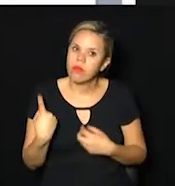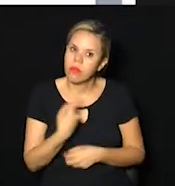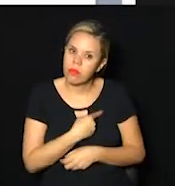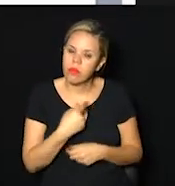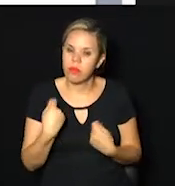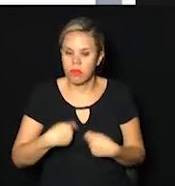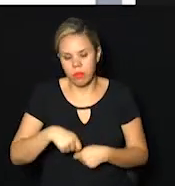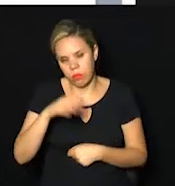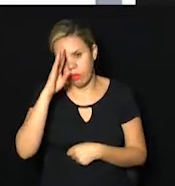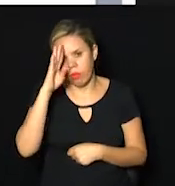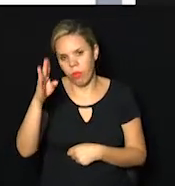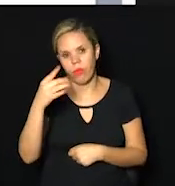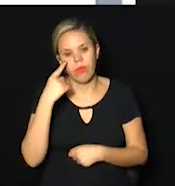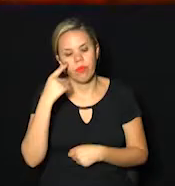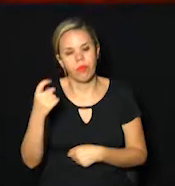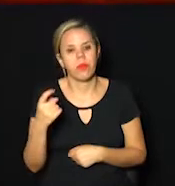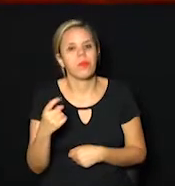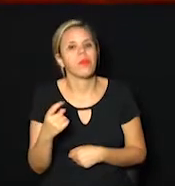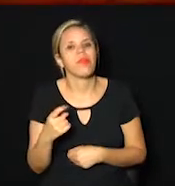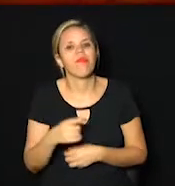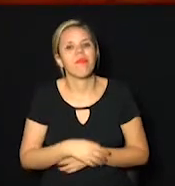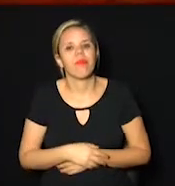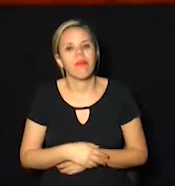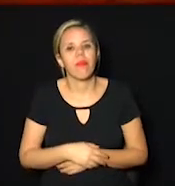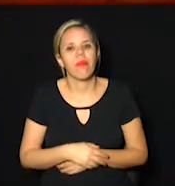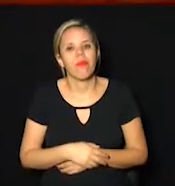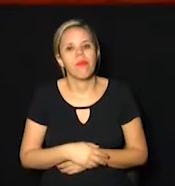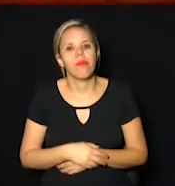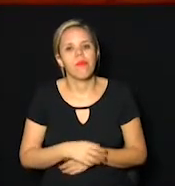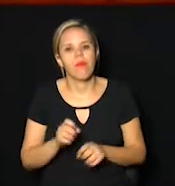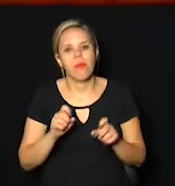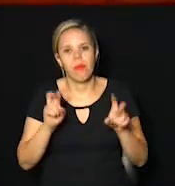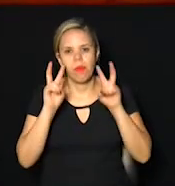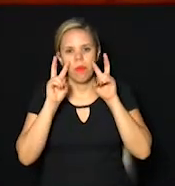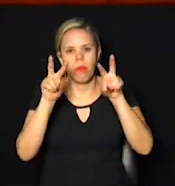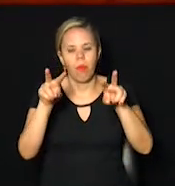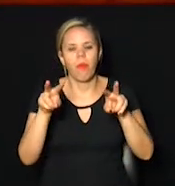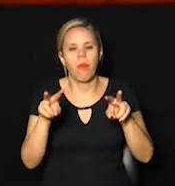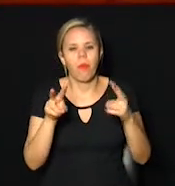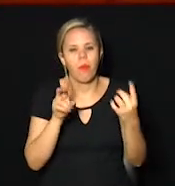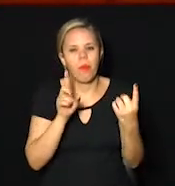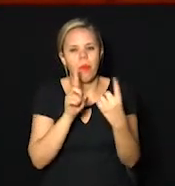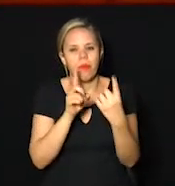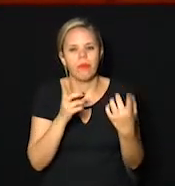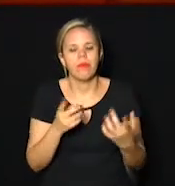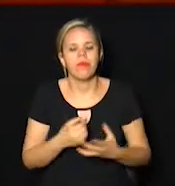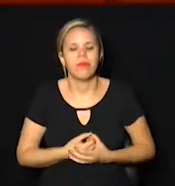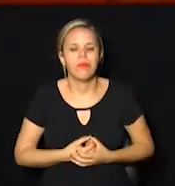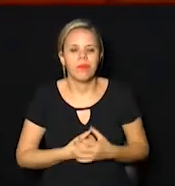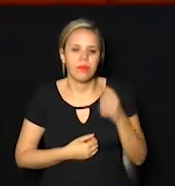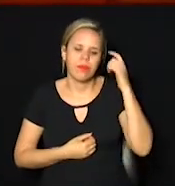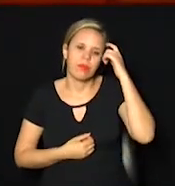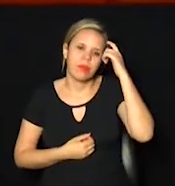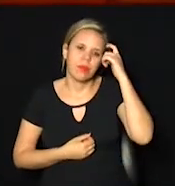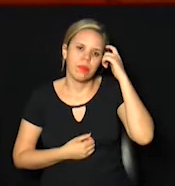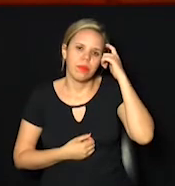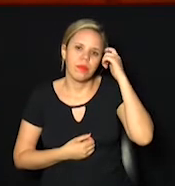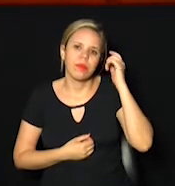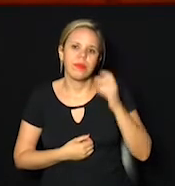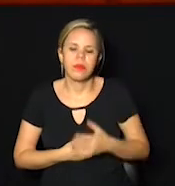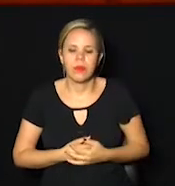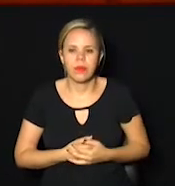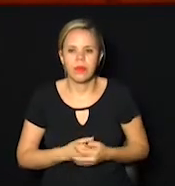principalmente, é interessante, né? Mas vou interromper o compartilhamento para olhar para vocês um pouco. É interessante que a gente